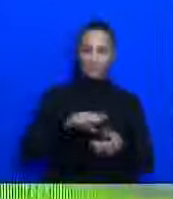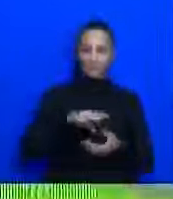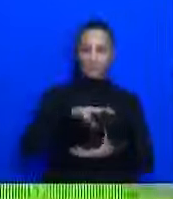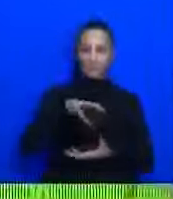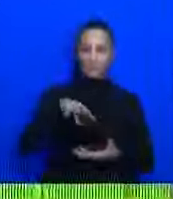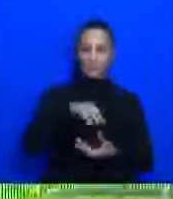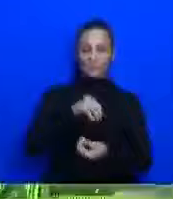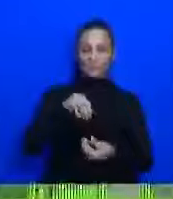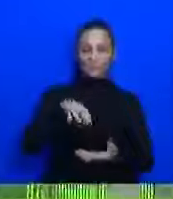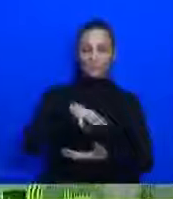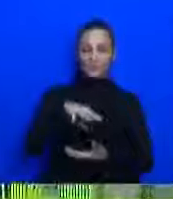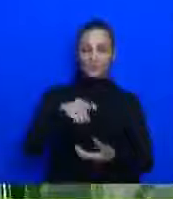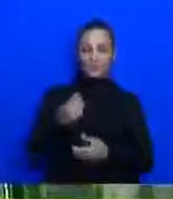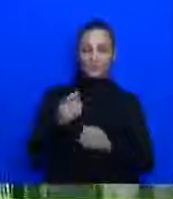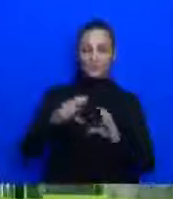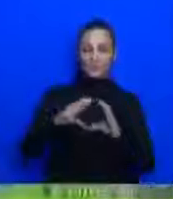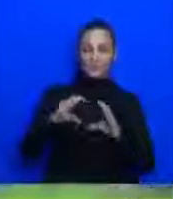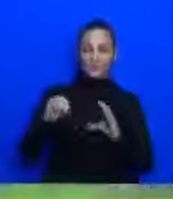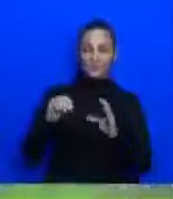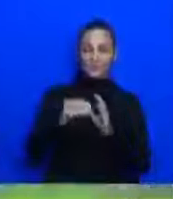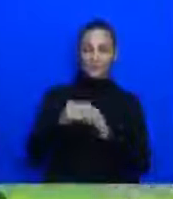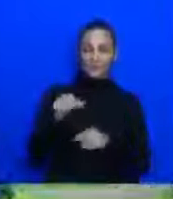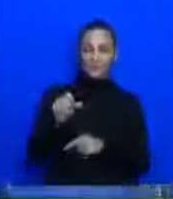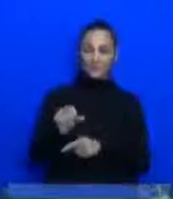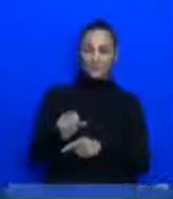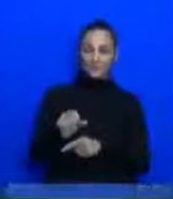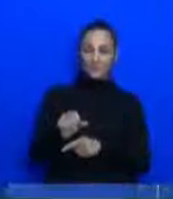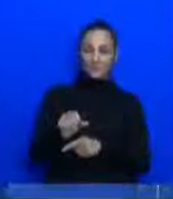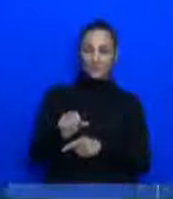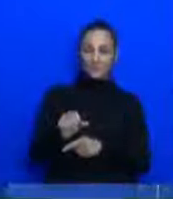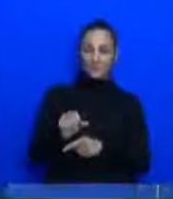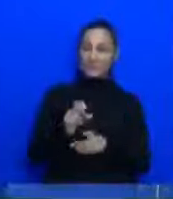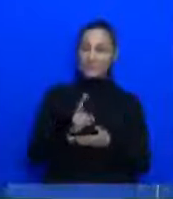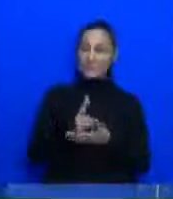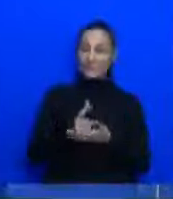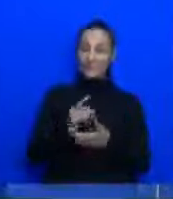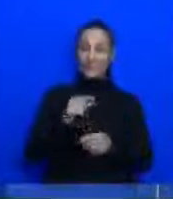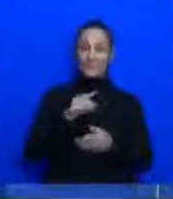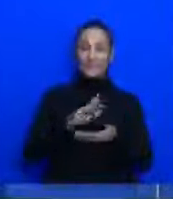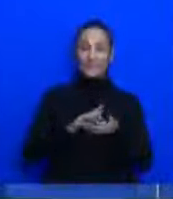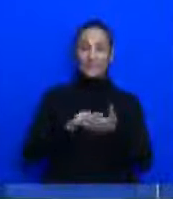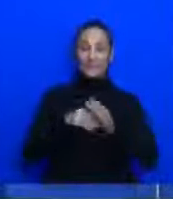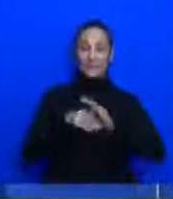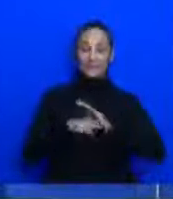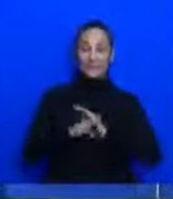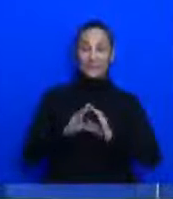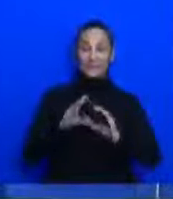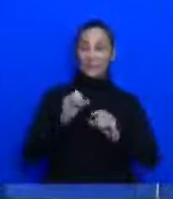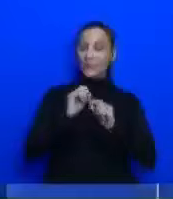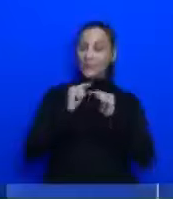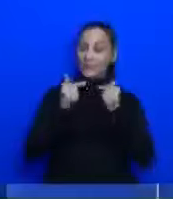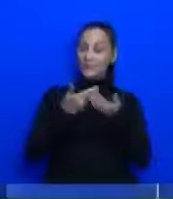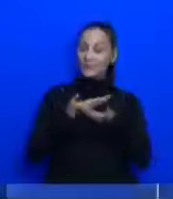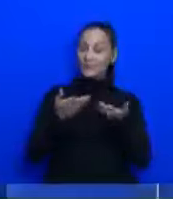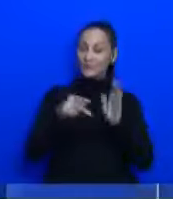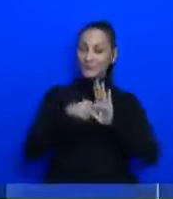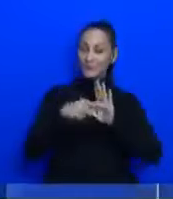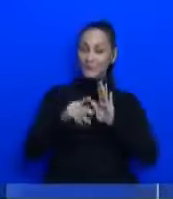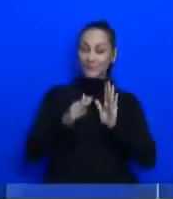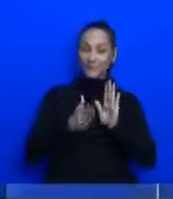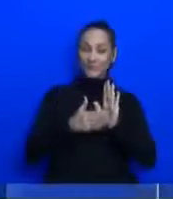Globo recarregado, embaralhando, 10 bolas numeradas de 0 a 9. Na sequência tem Lotomania. Boa sorte para você que